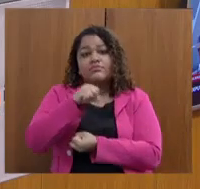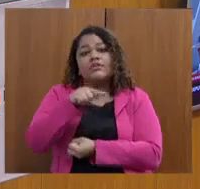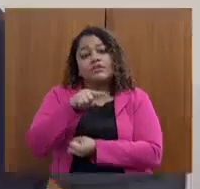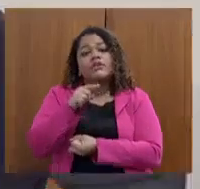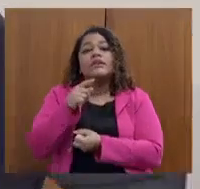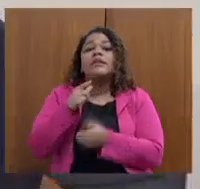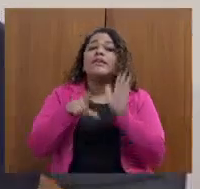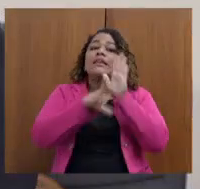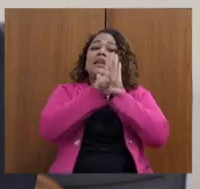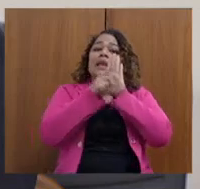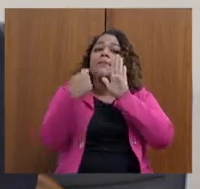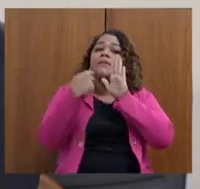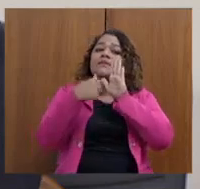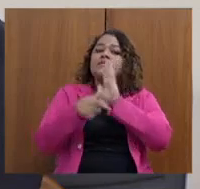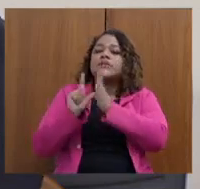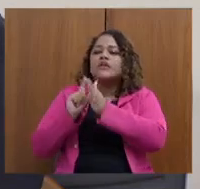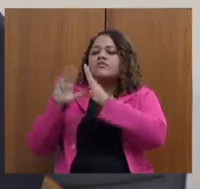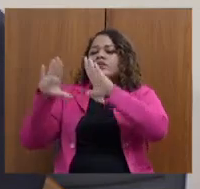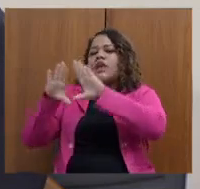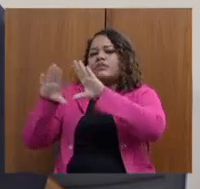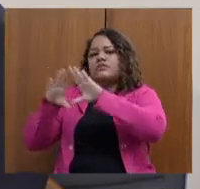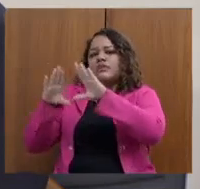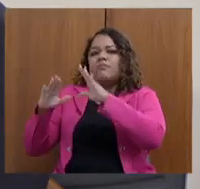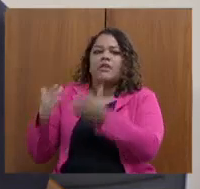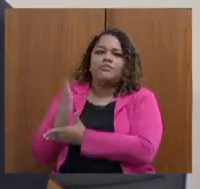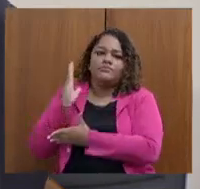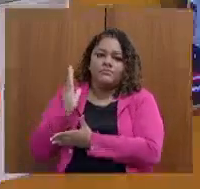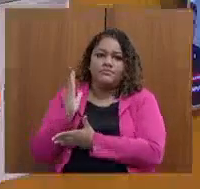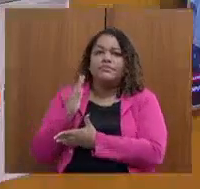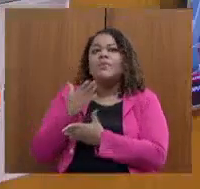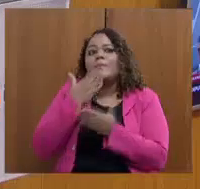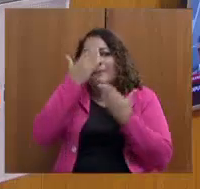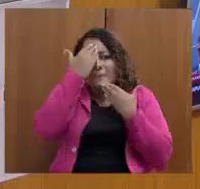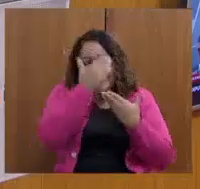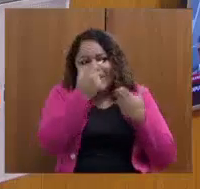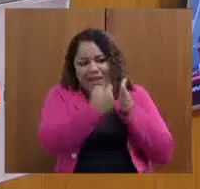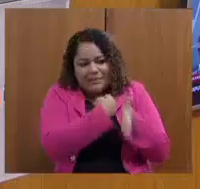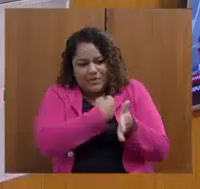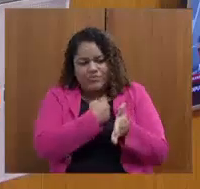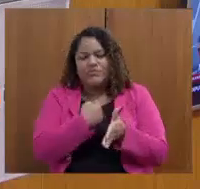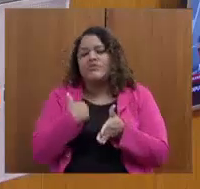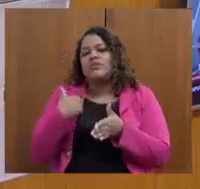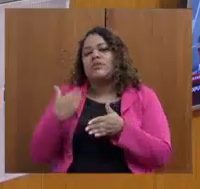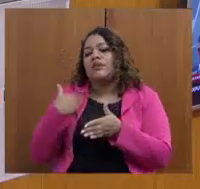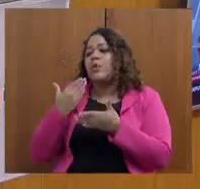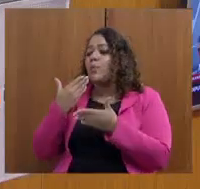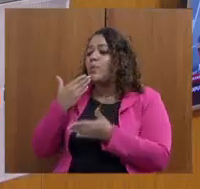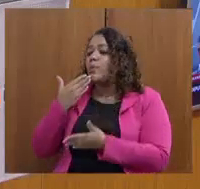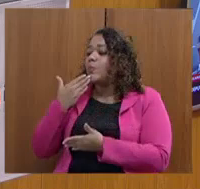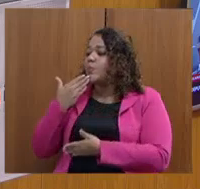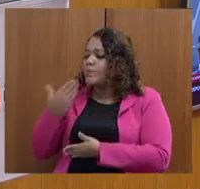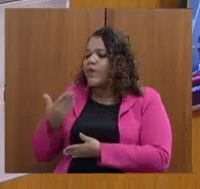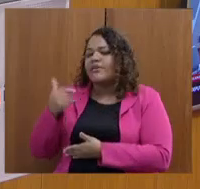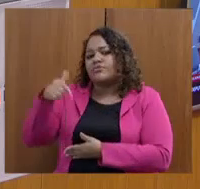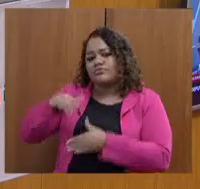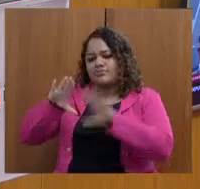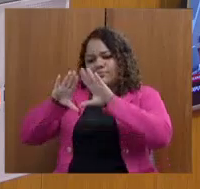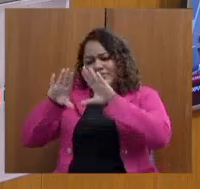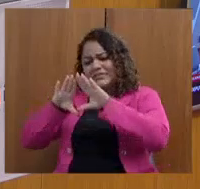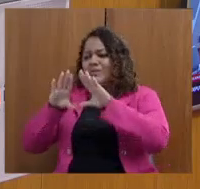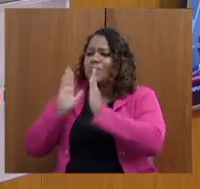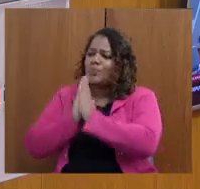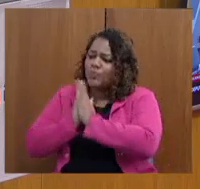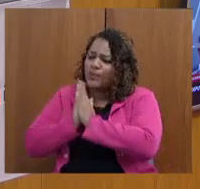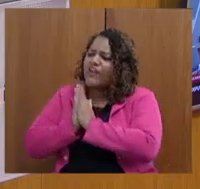então obrigado pela pergunta Porque mil oportuniza a pedir a essa casa que avalie com muito carinho que